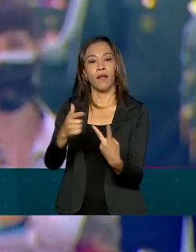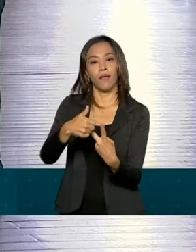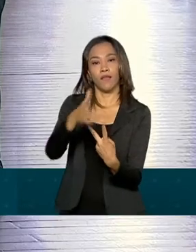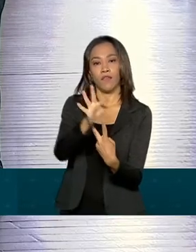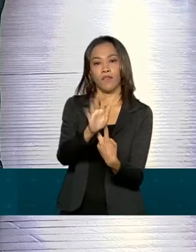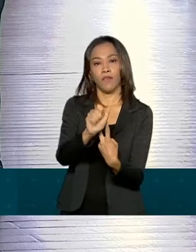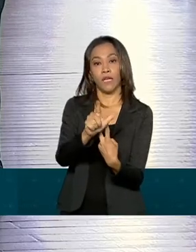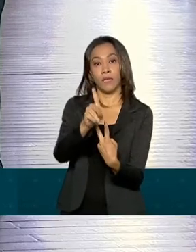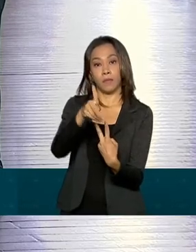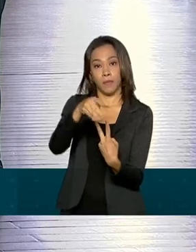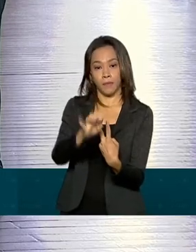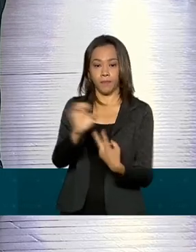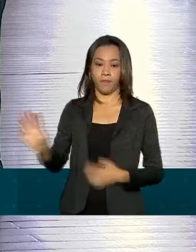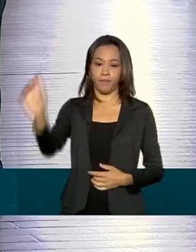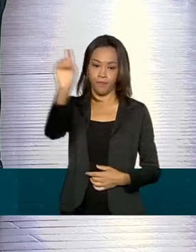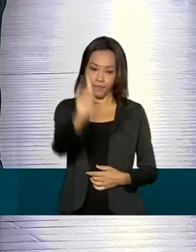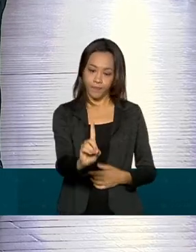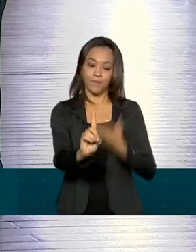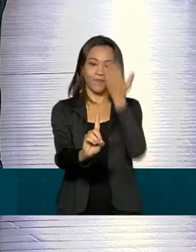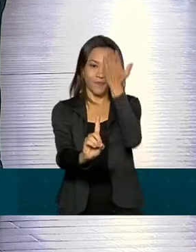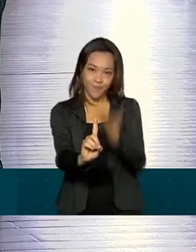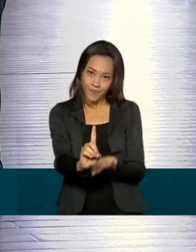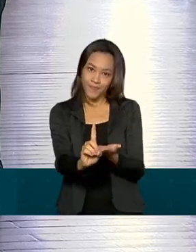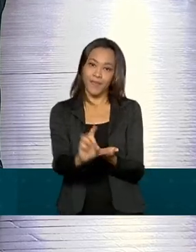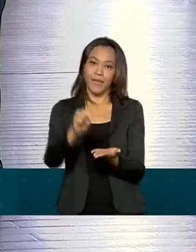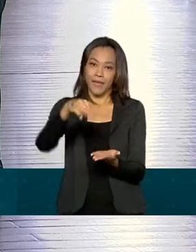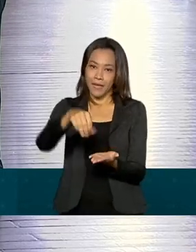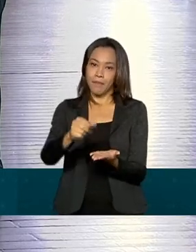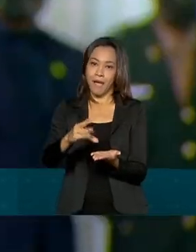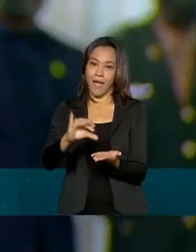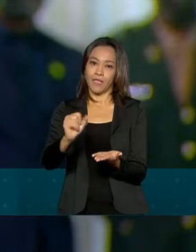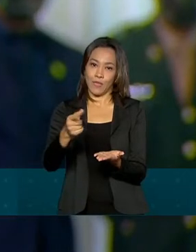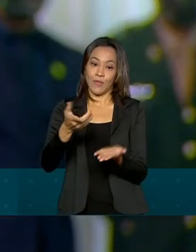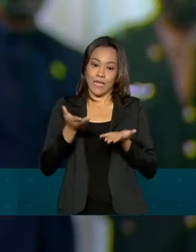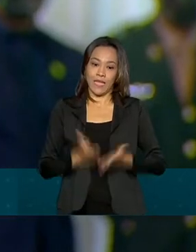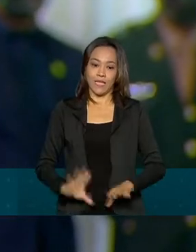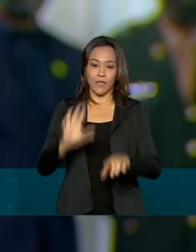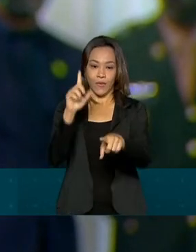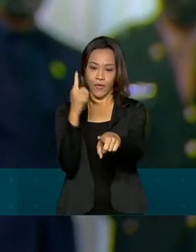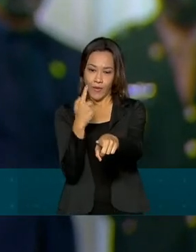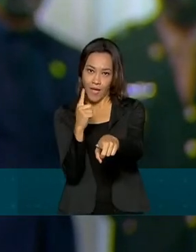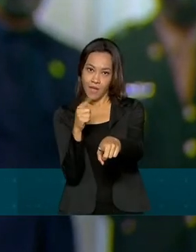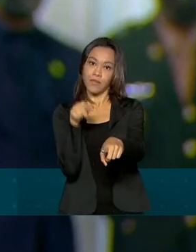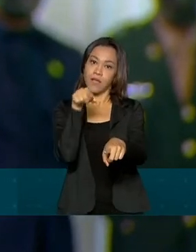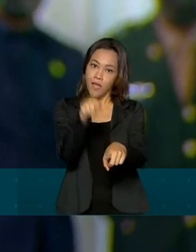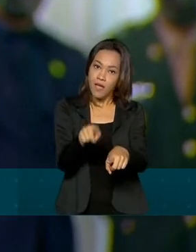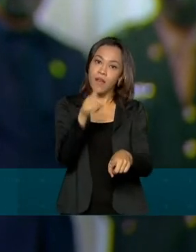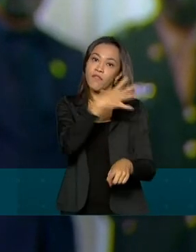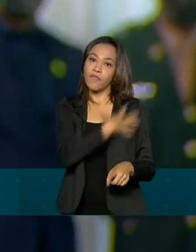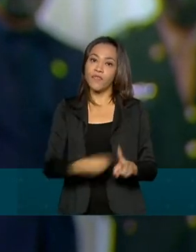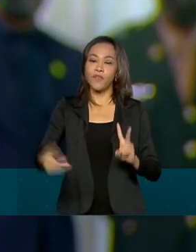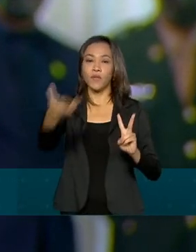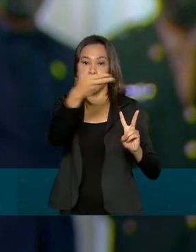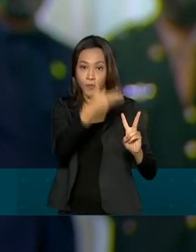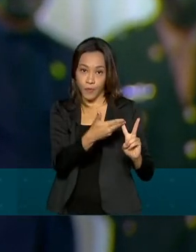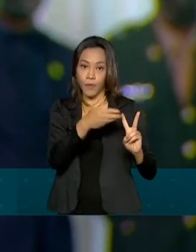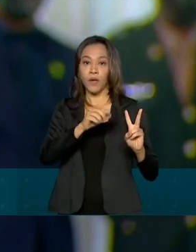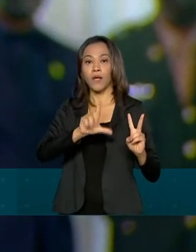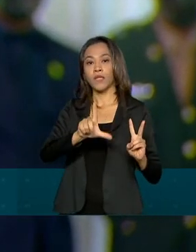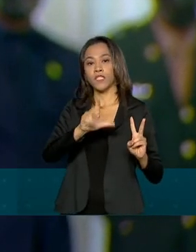Max os Cardoso Neto natural de Ipameri Goiás filho do capitão do quadro auxiliar de Oficiais